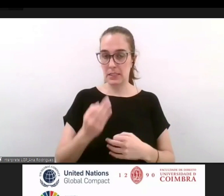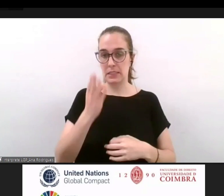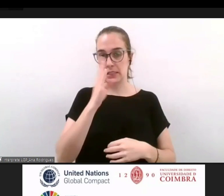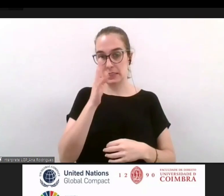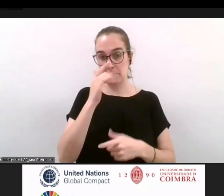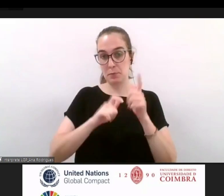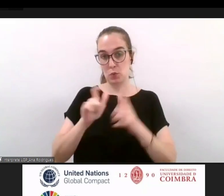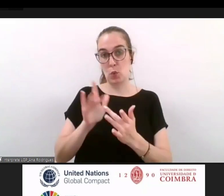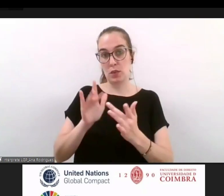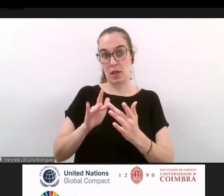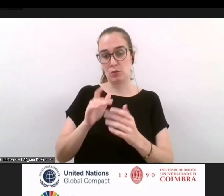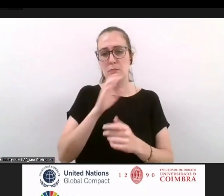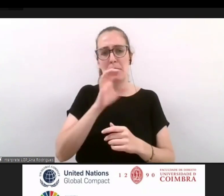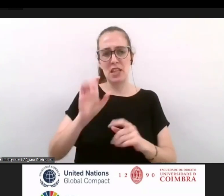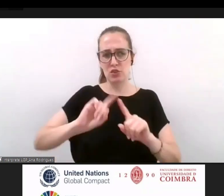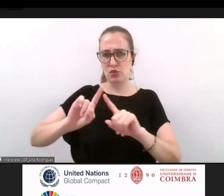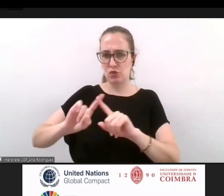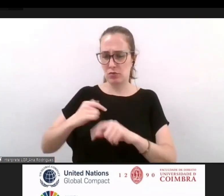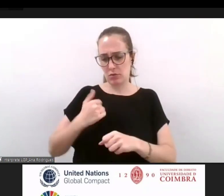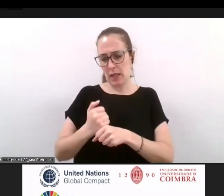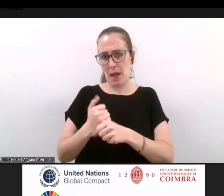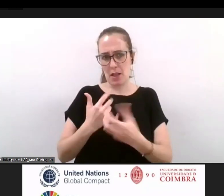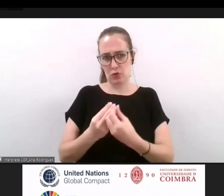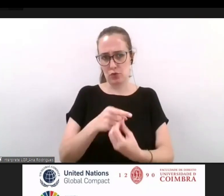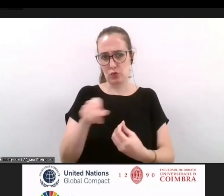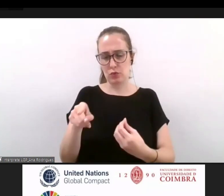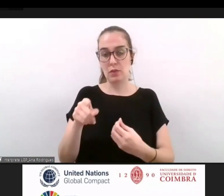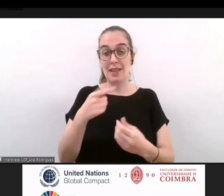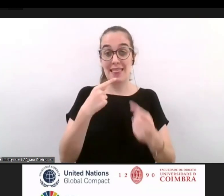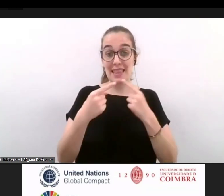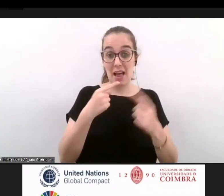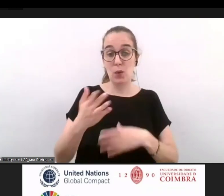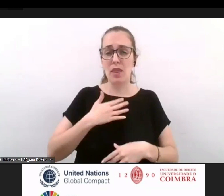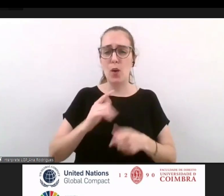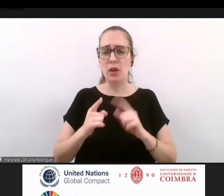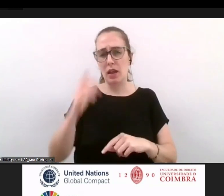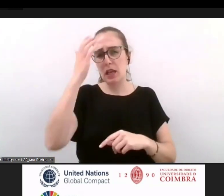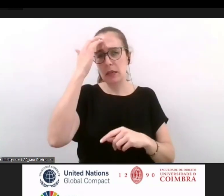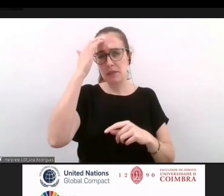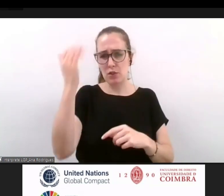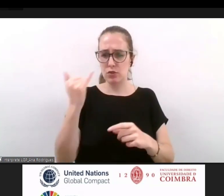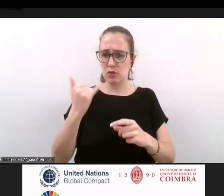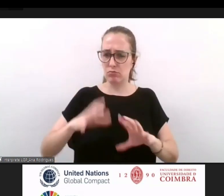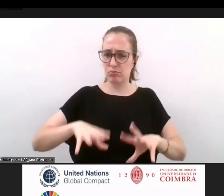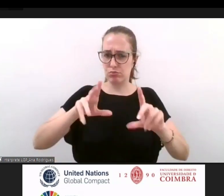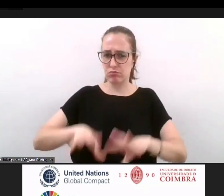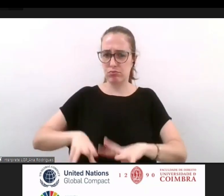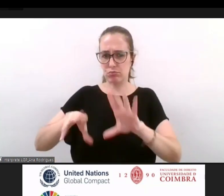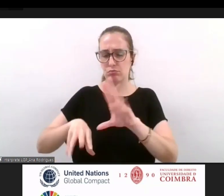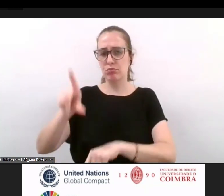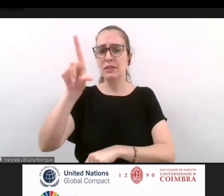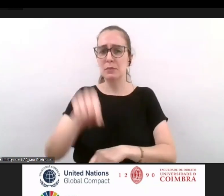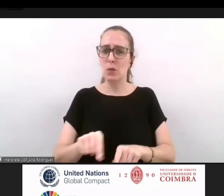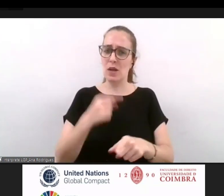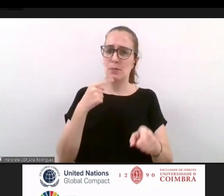este diálogo com os diferentes países com que trabalhamos tem fortalecido a capacidade institucional e o sentimento da agência em relação às